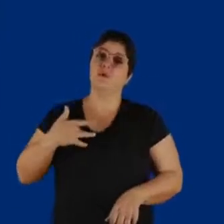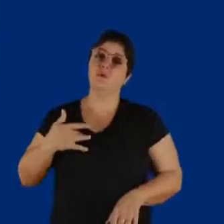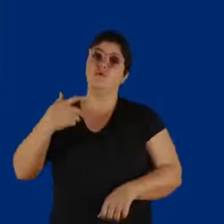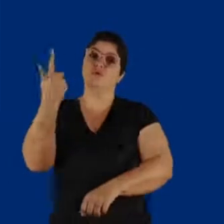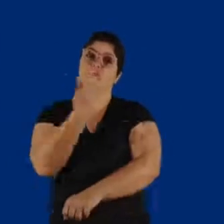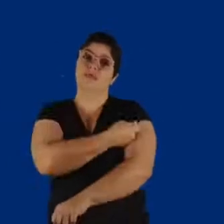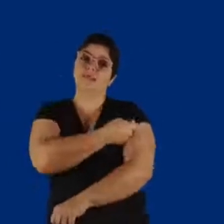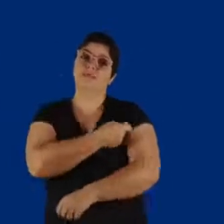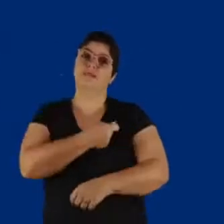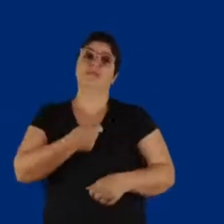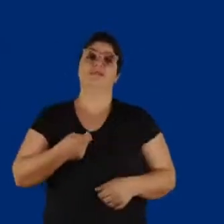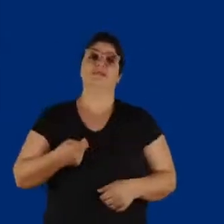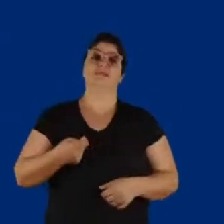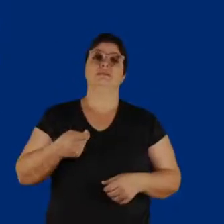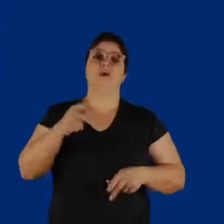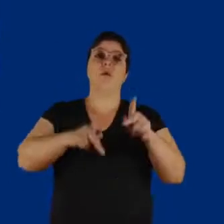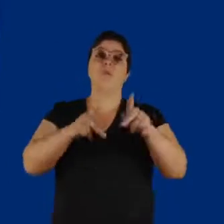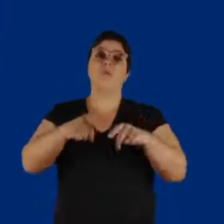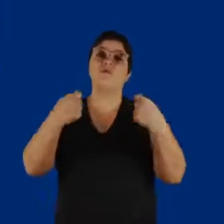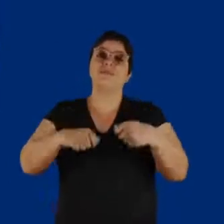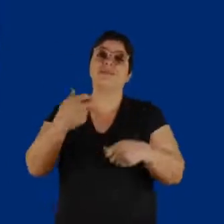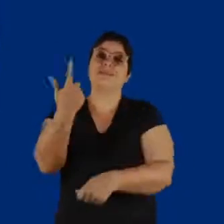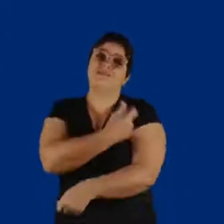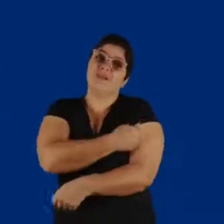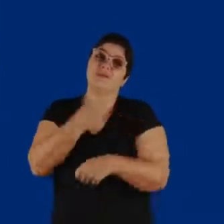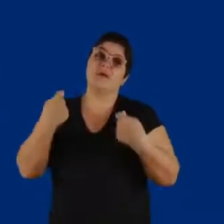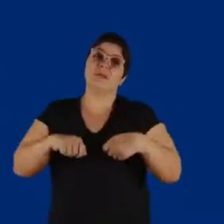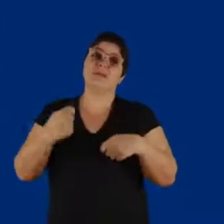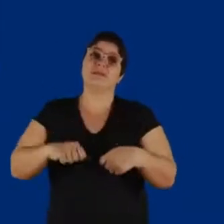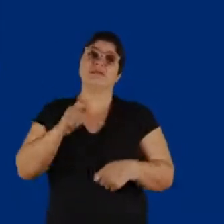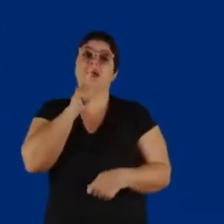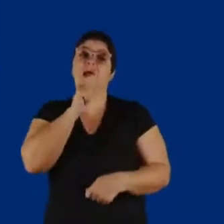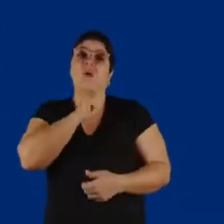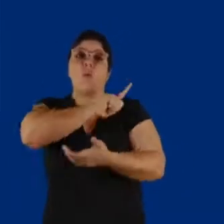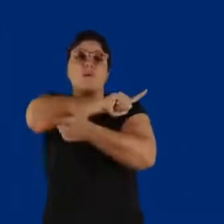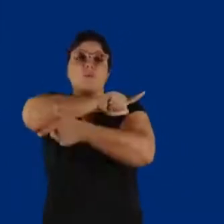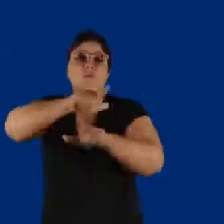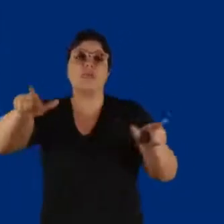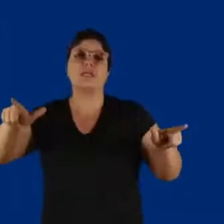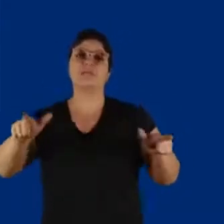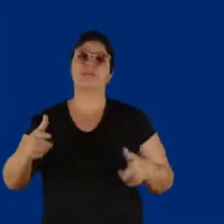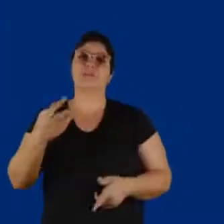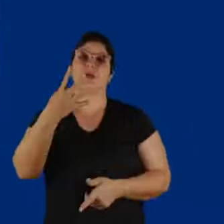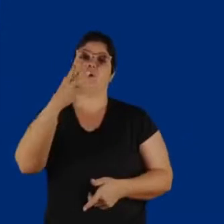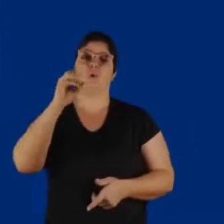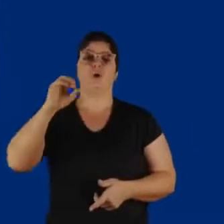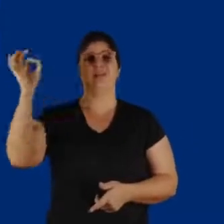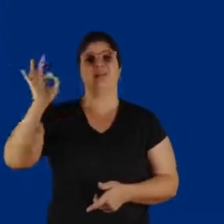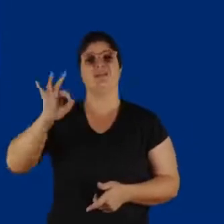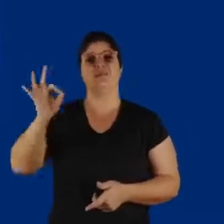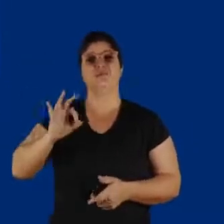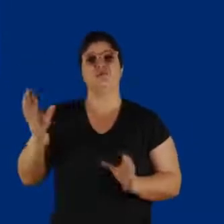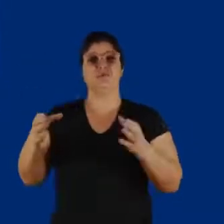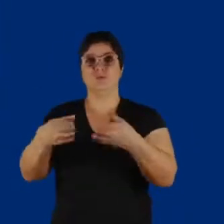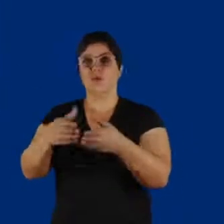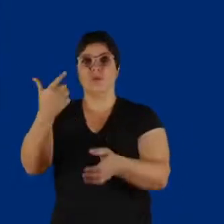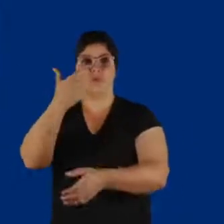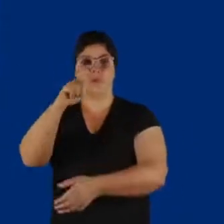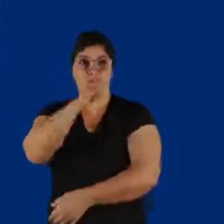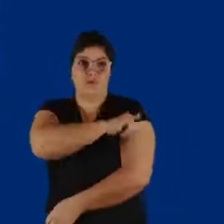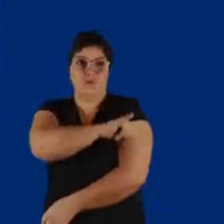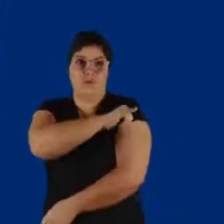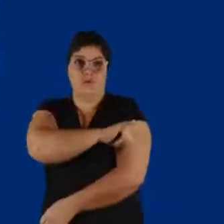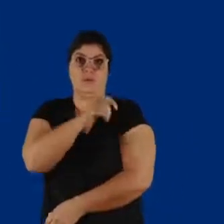no Rio de Janeiro não tem água limpa. Até outro ano aqui tinha crise de água, nós estávamos sem água